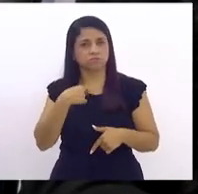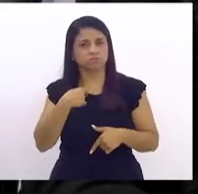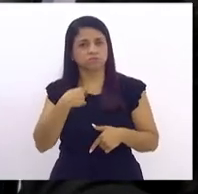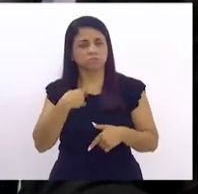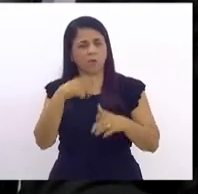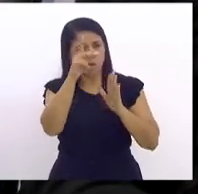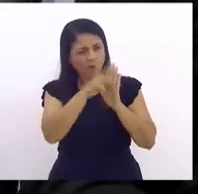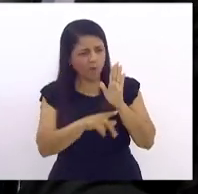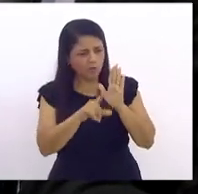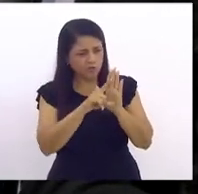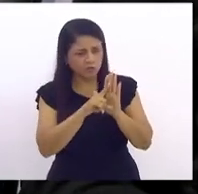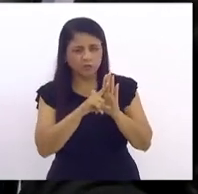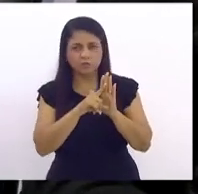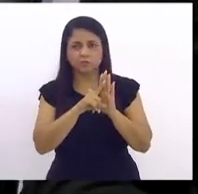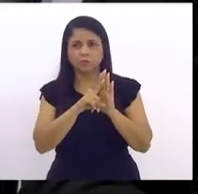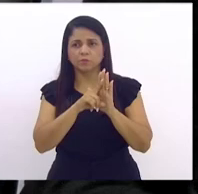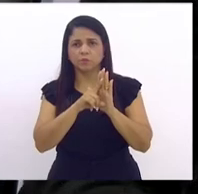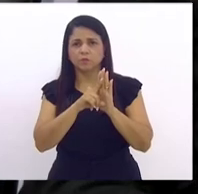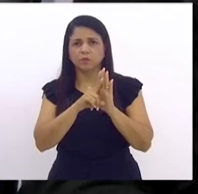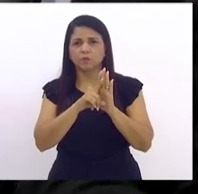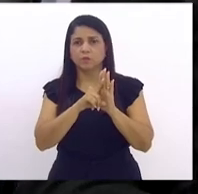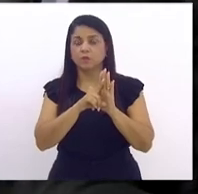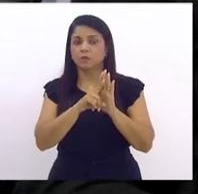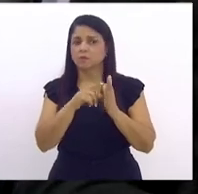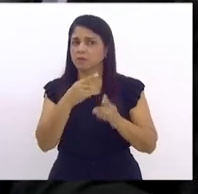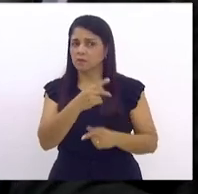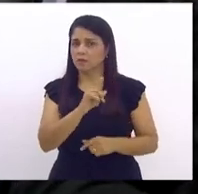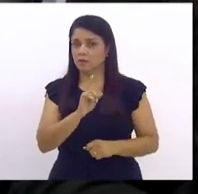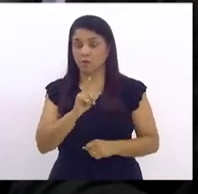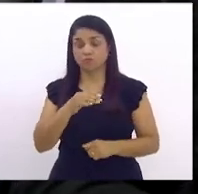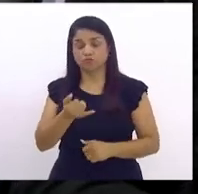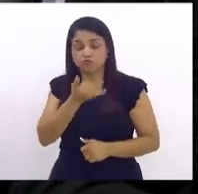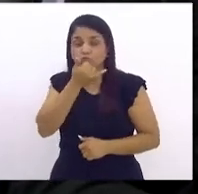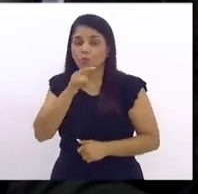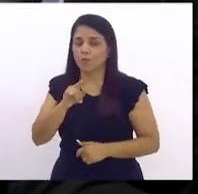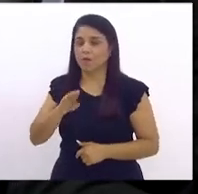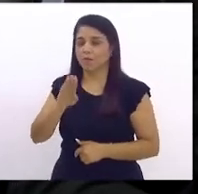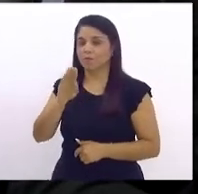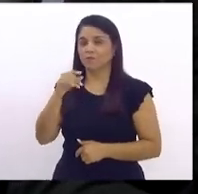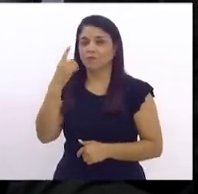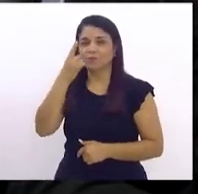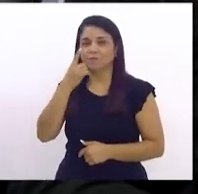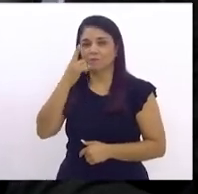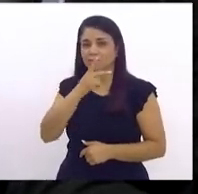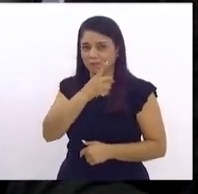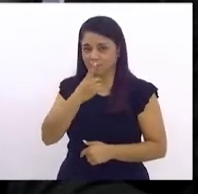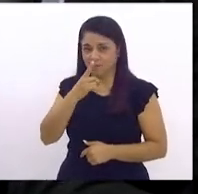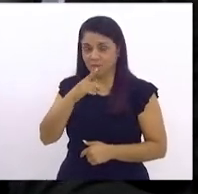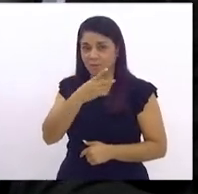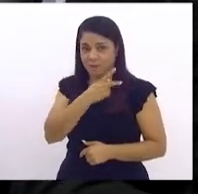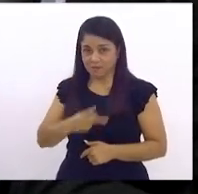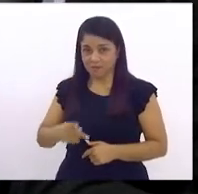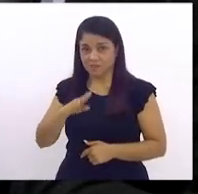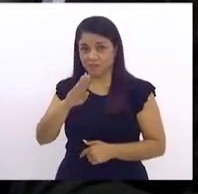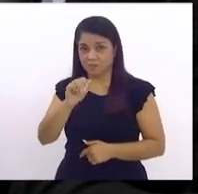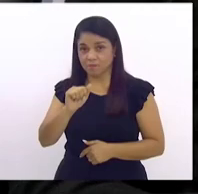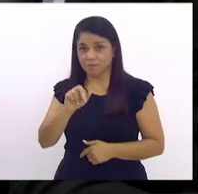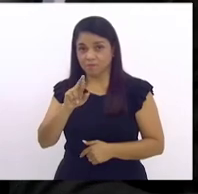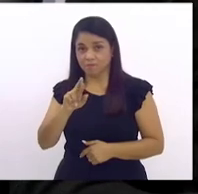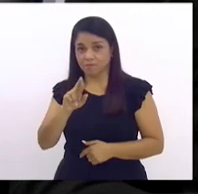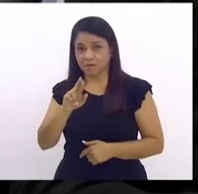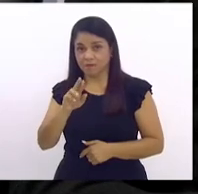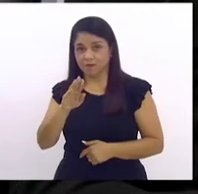Excelência... Aí eu fiquei não até... Não, não, é do Barcelar. Não, desculpa, é do deputado, do presidente Barcelar. O que me chamou a